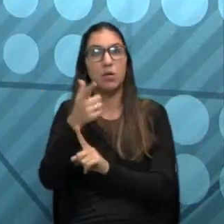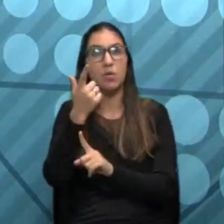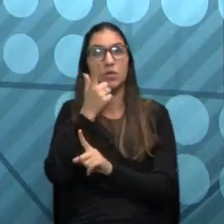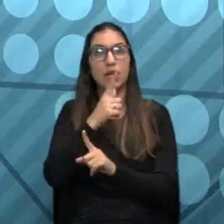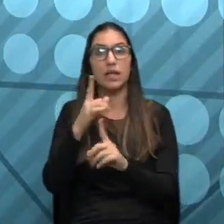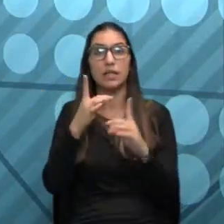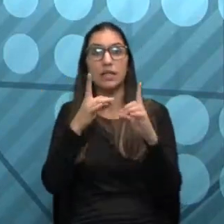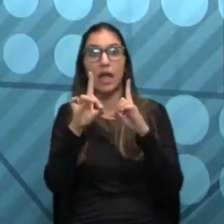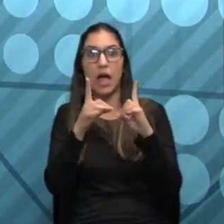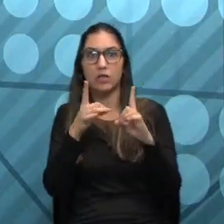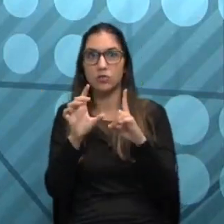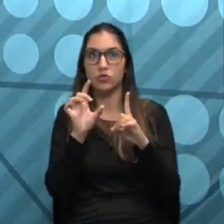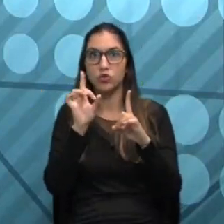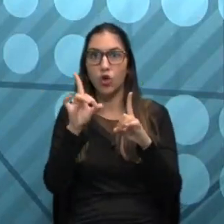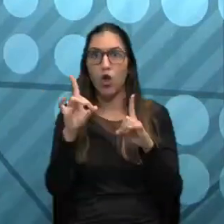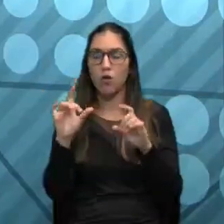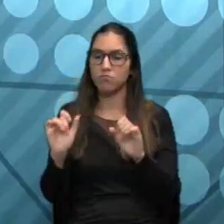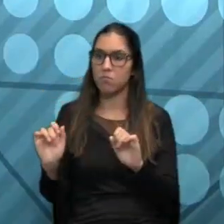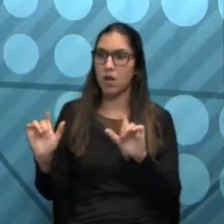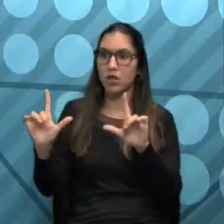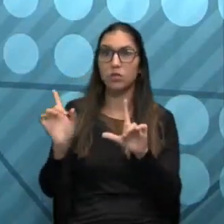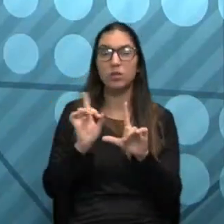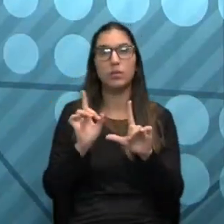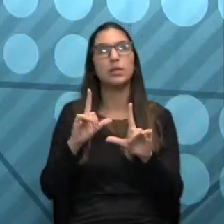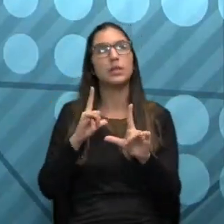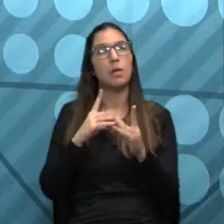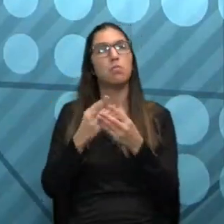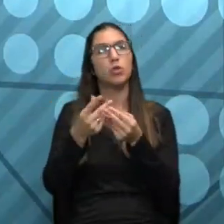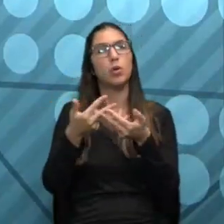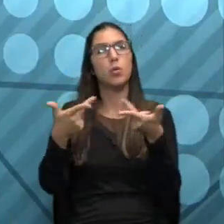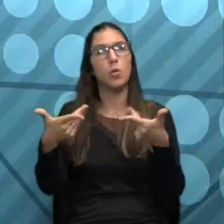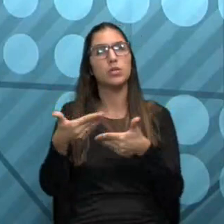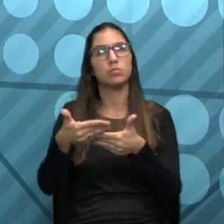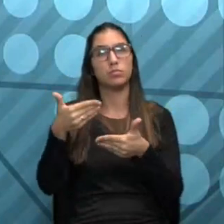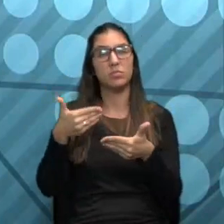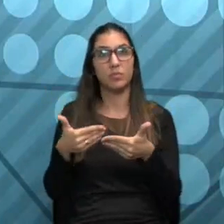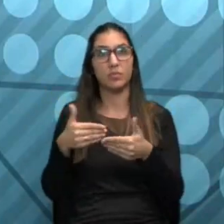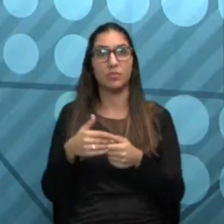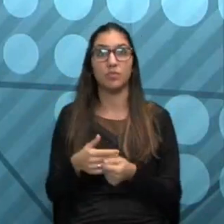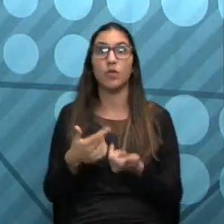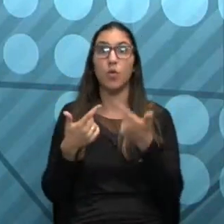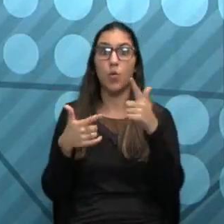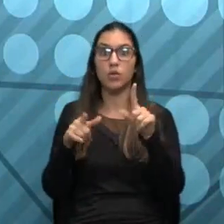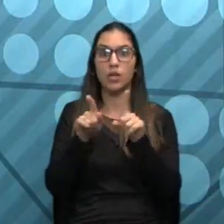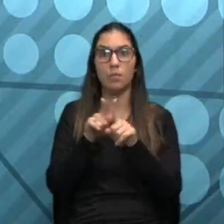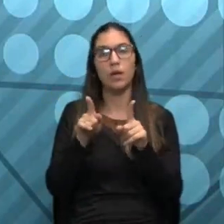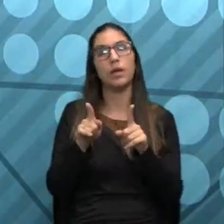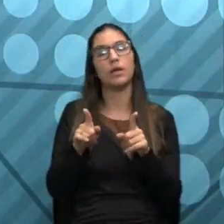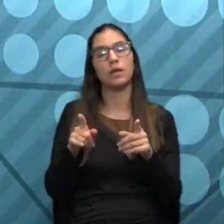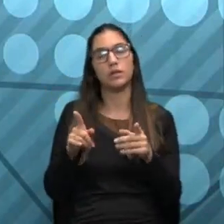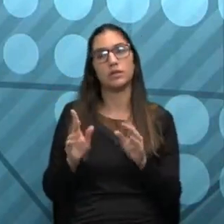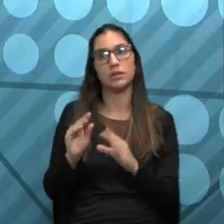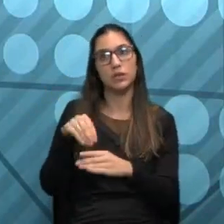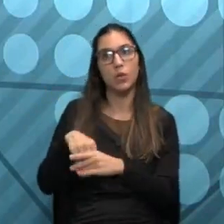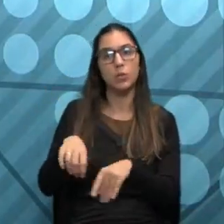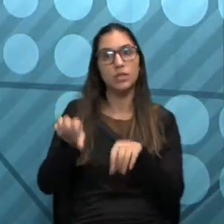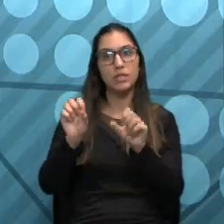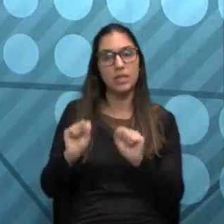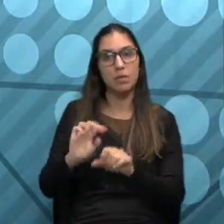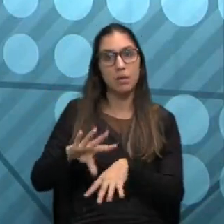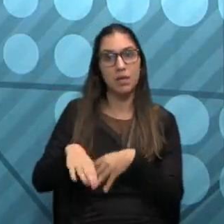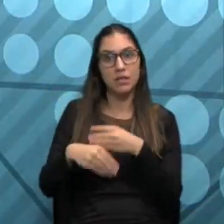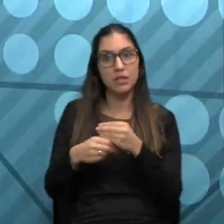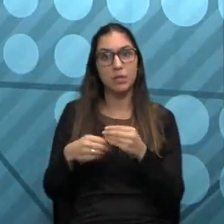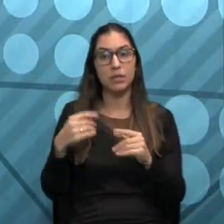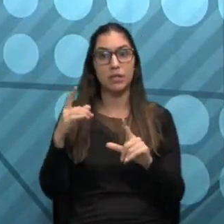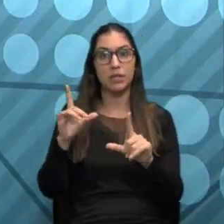mandar dados, não somente imagem. Então, tem muita coisa por trás. E uma outra coisa que está muito por trás desse sistema de implantação da